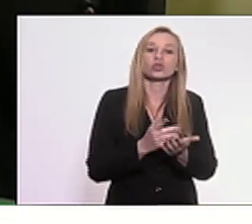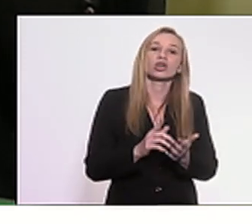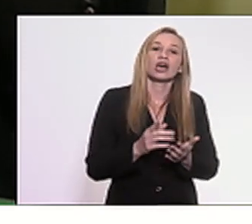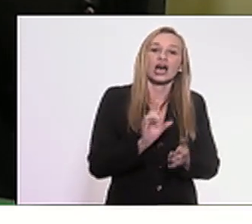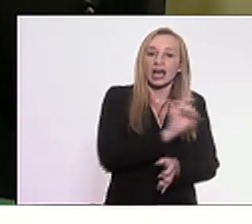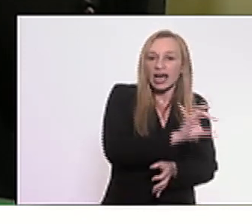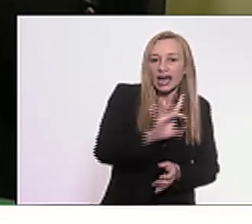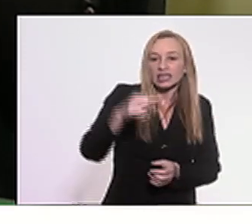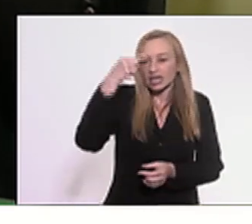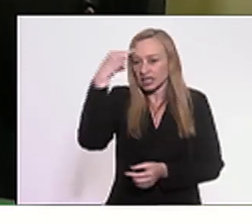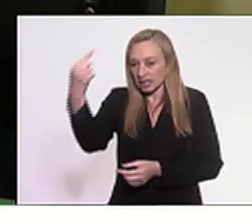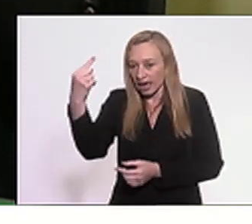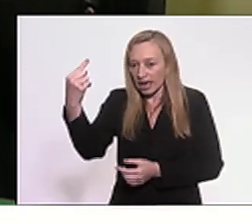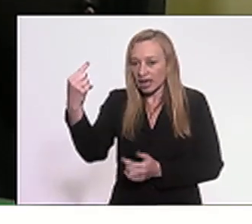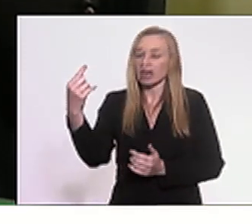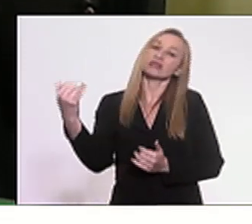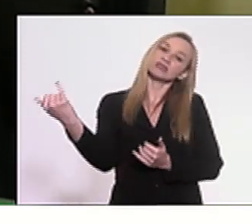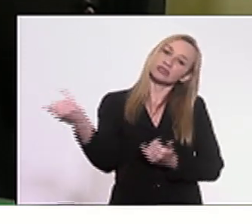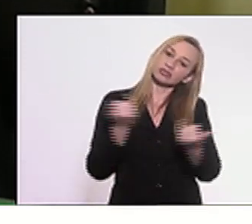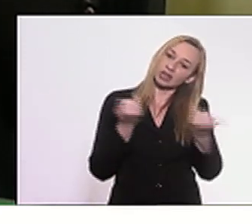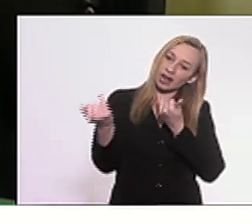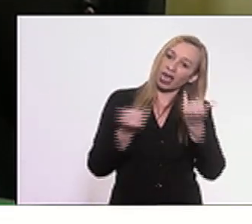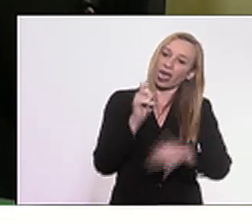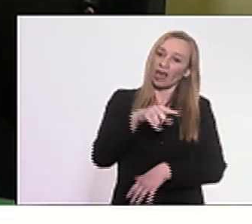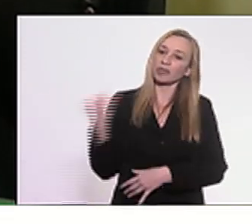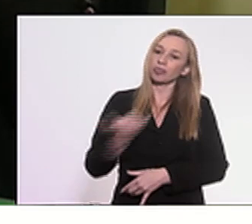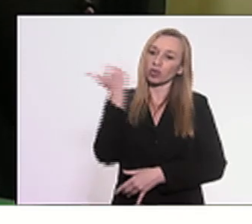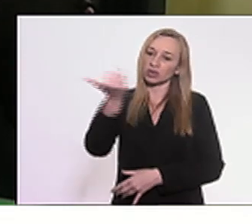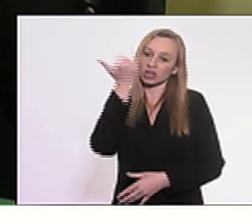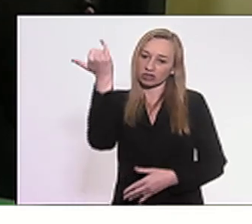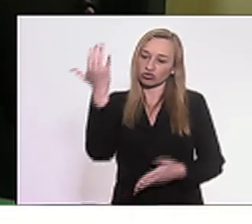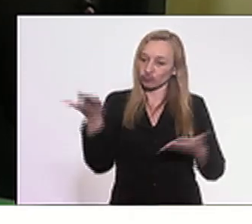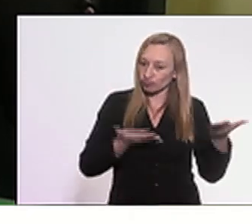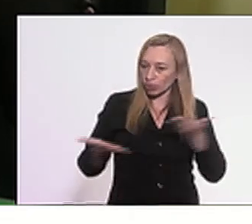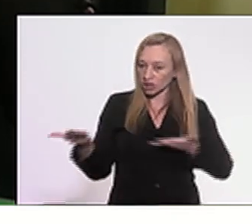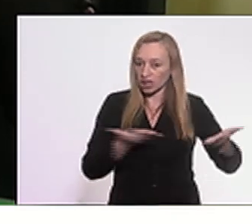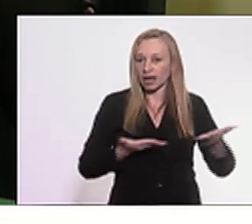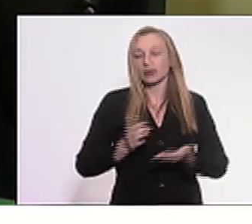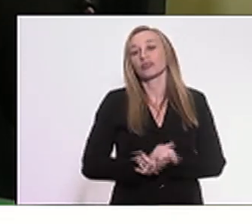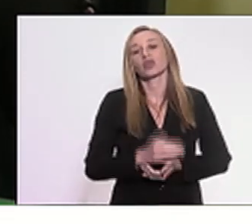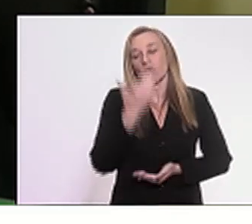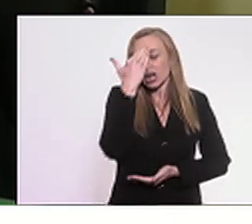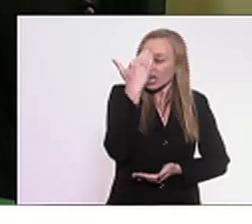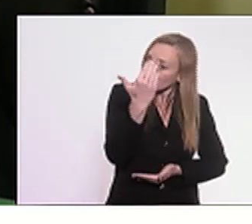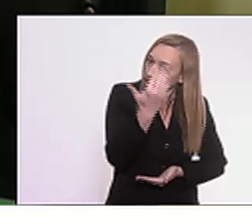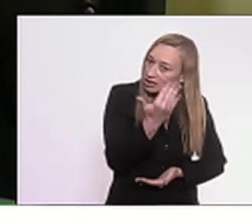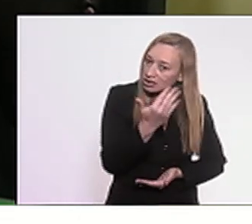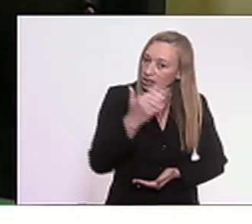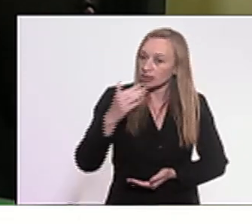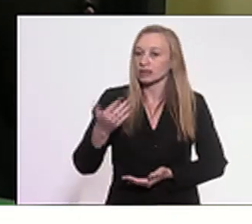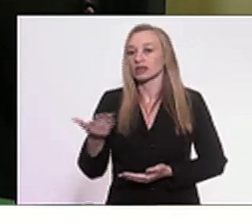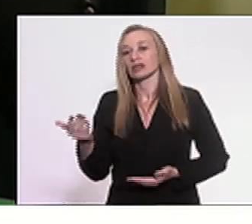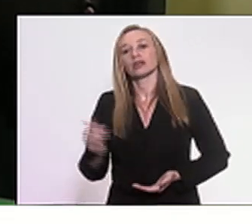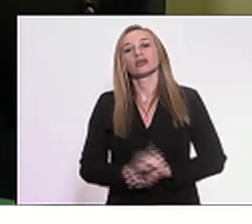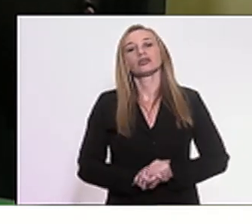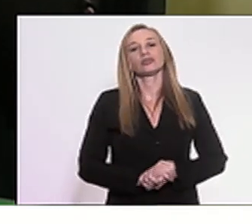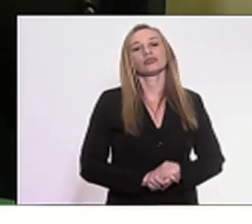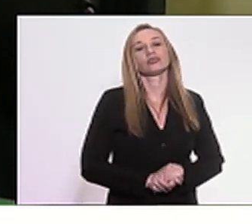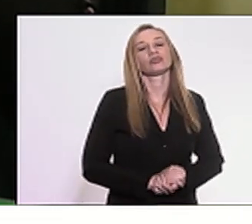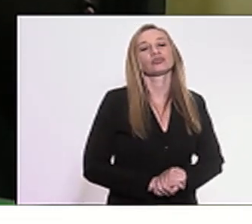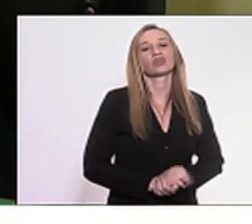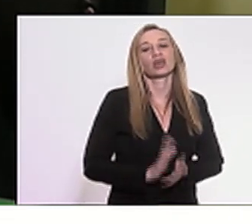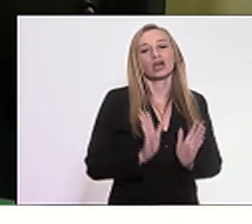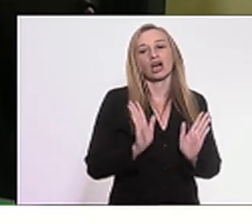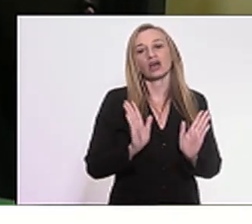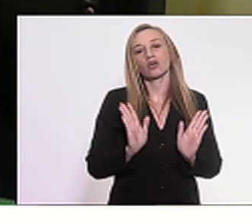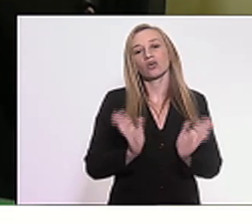indicativo é muito importante para a gente poder fazer isso de maneira muito efetiva e completa. Eu agradeço a participação do senhor, passo a